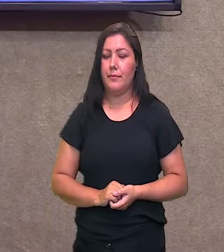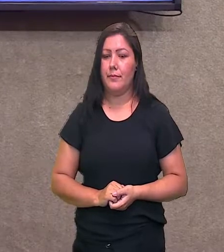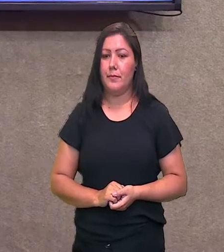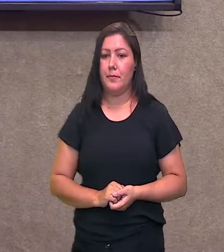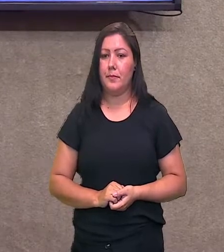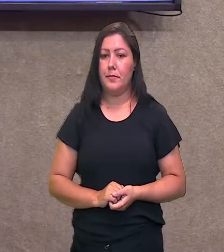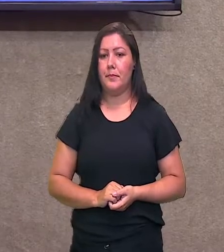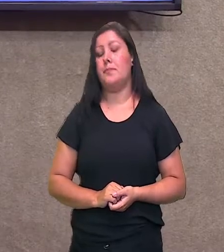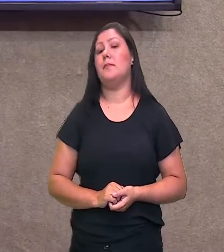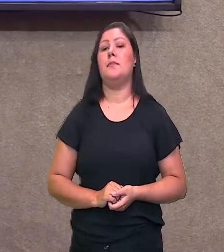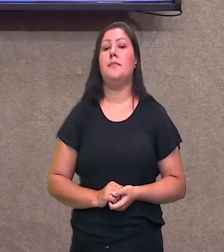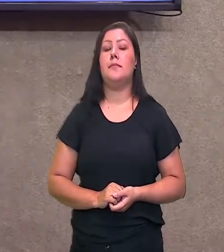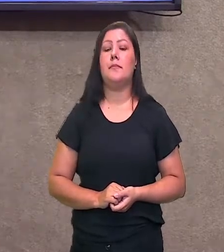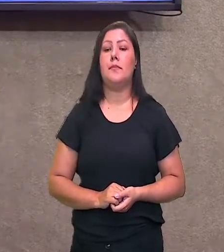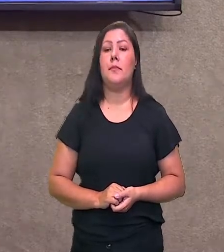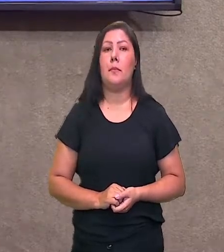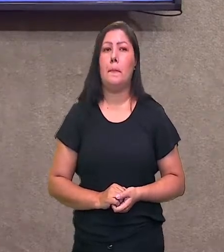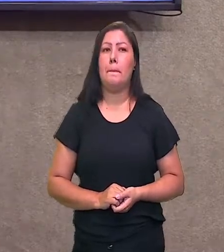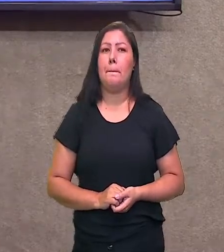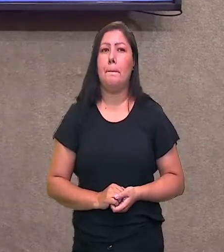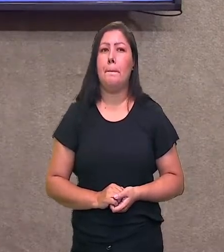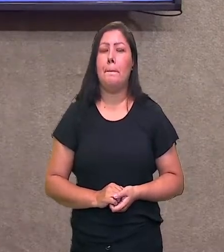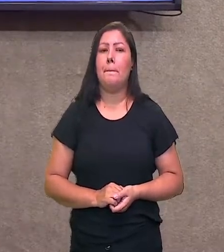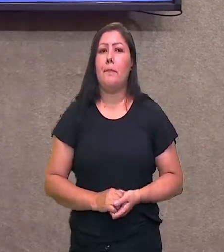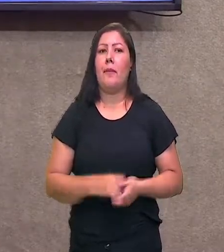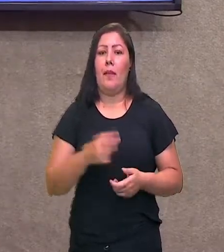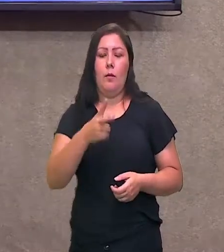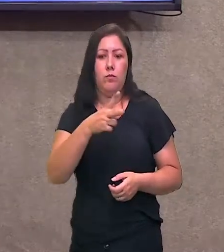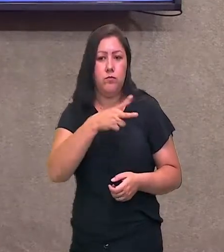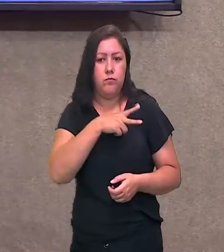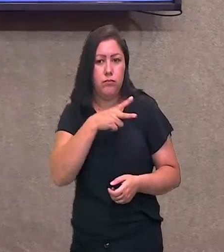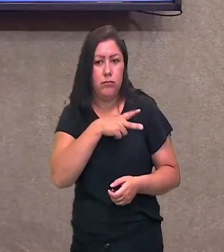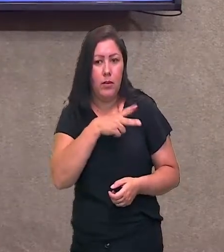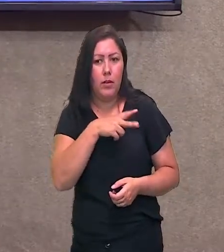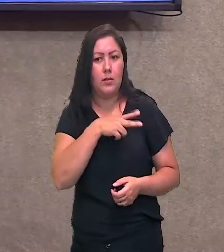Propriedade privada dos meios de produção.